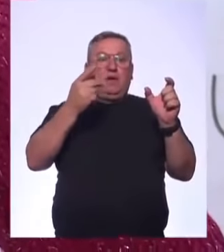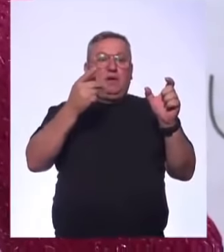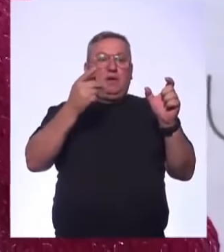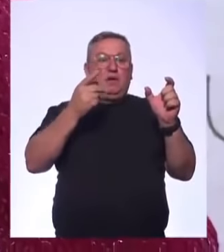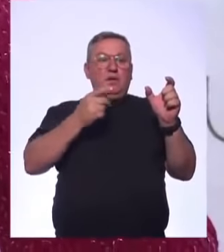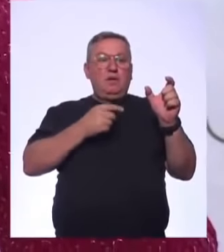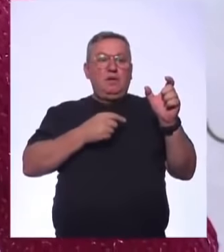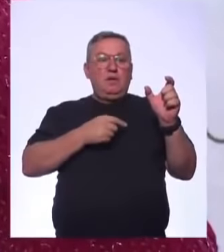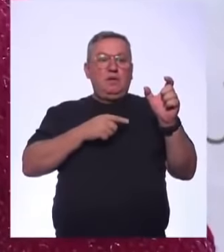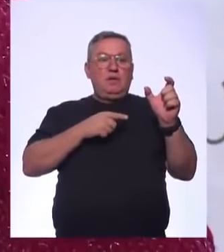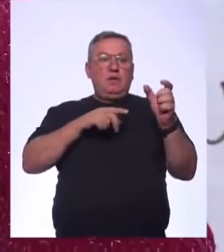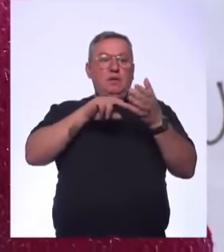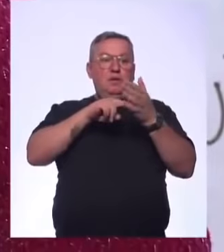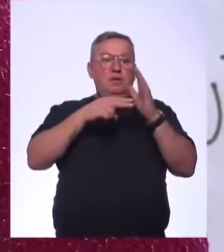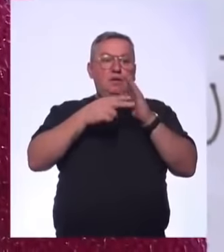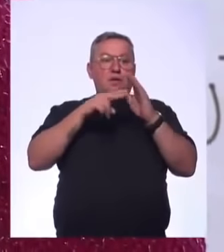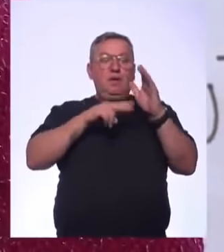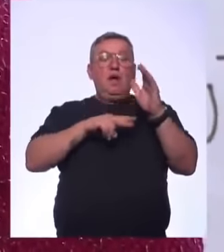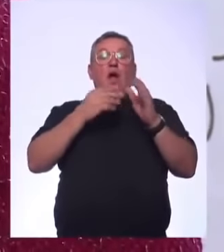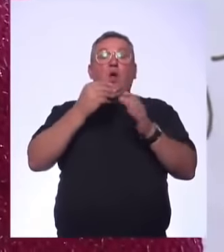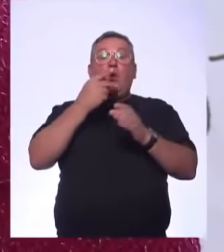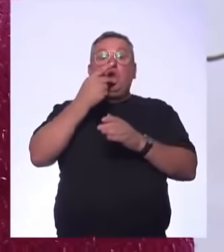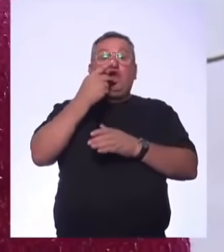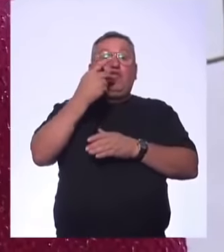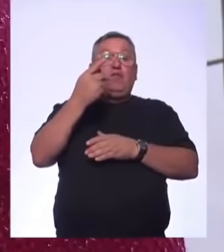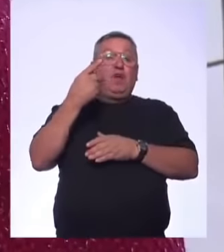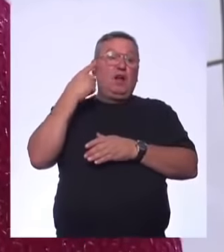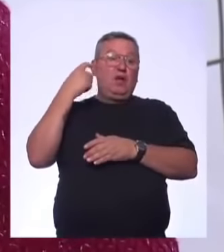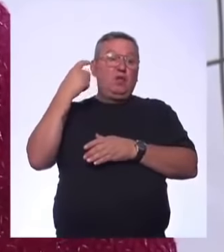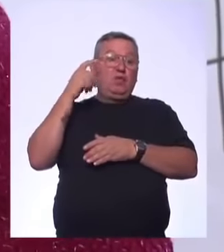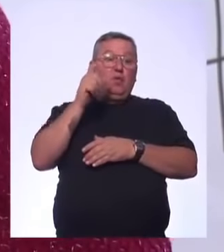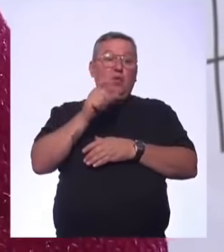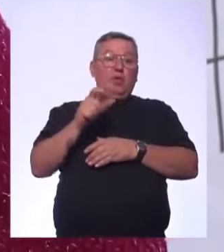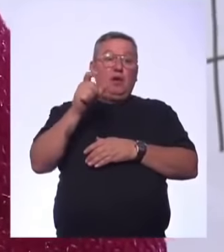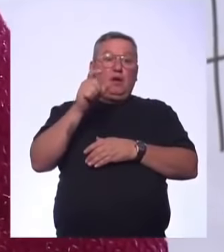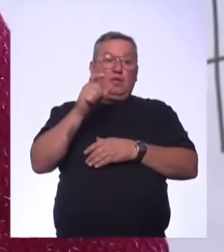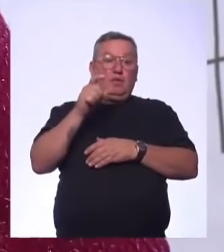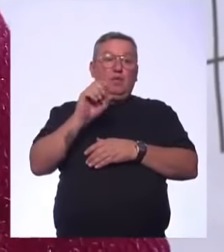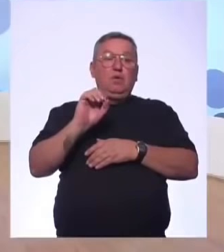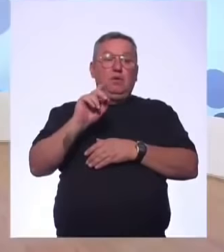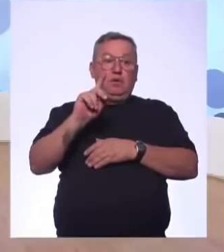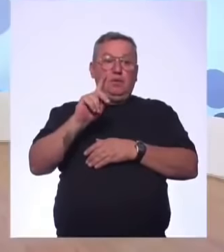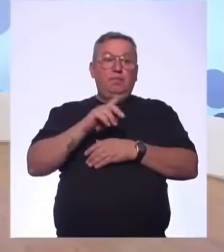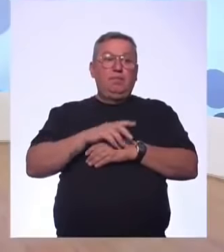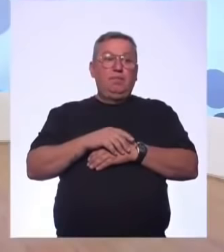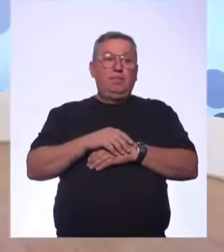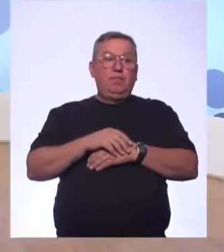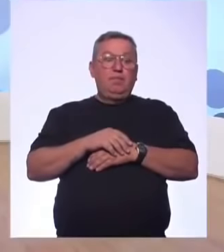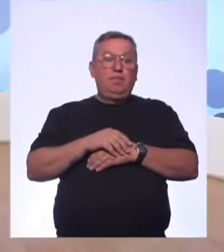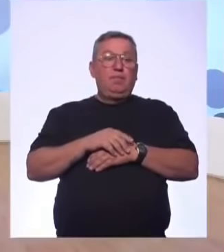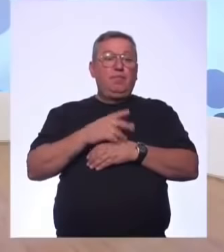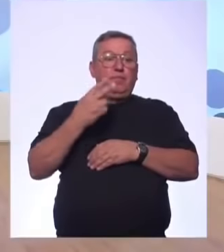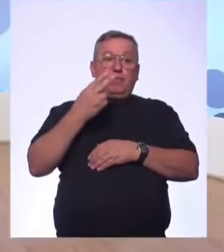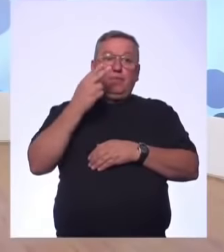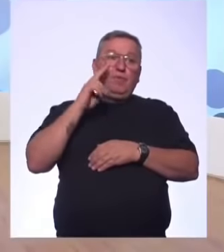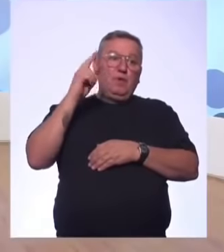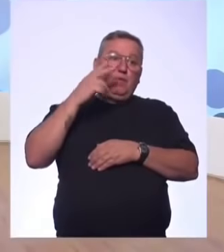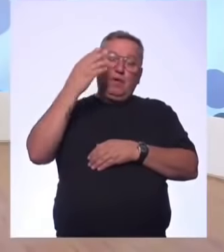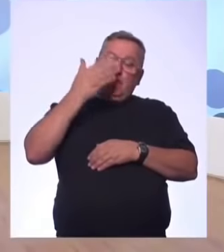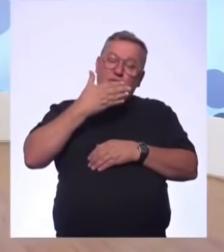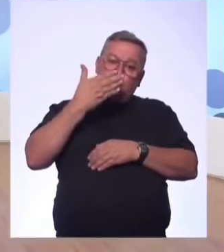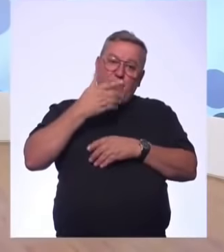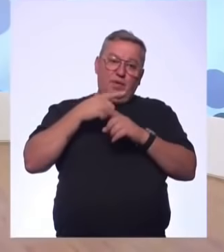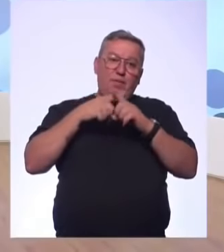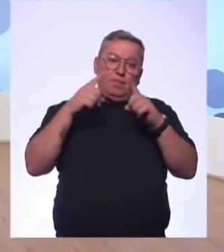lado. Isso que tá aqui é a pronúncia, como a gente fala a palavra, tá certo? Que não dá para dar um